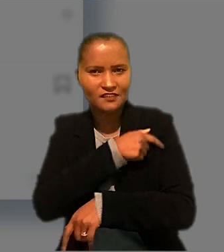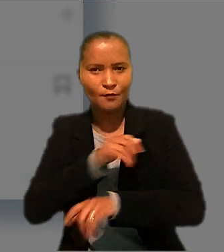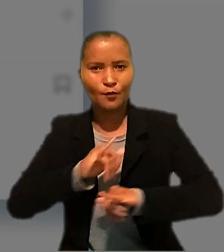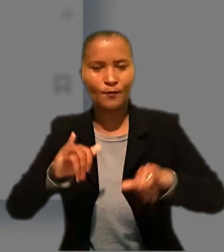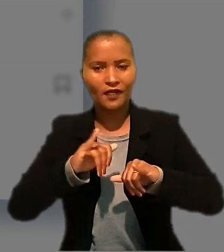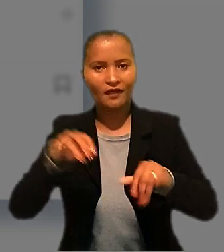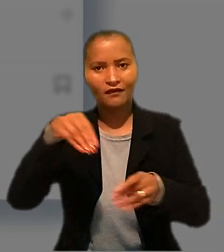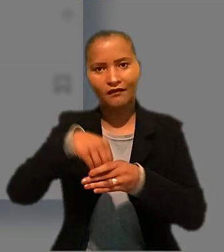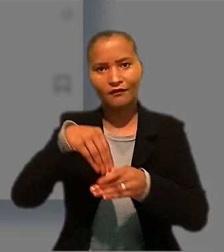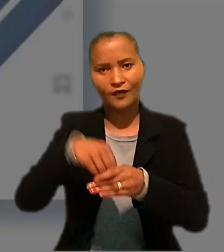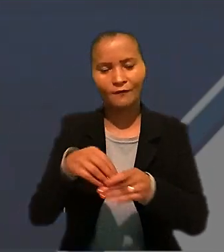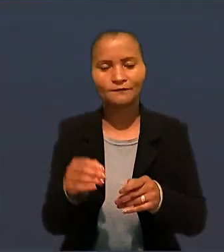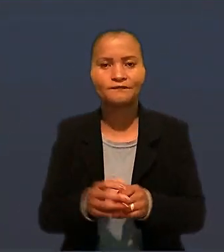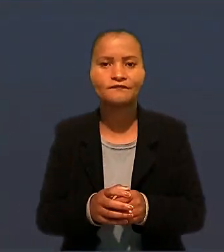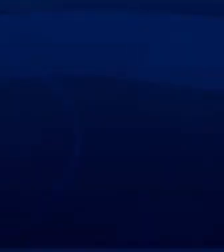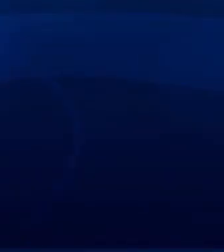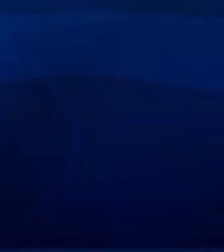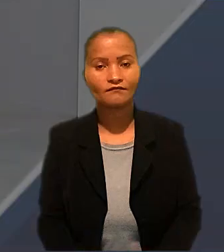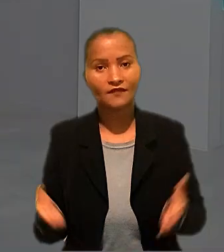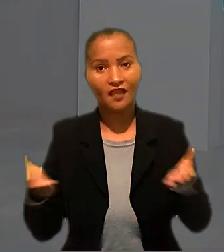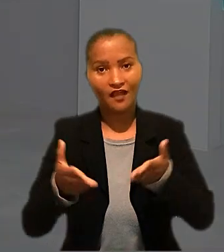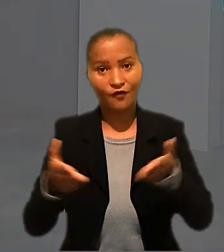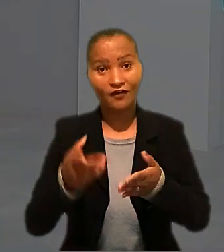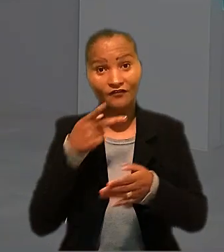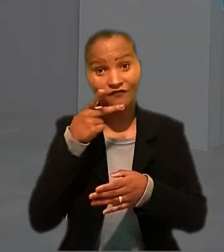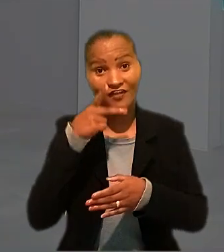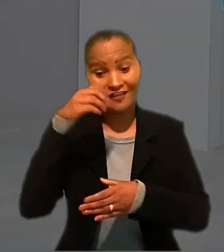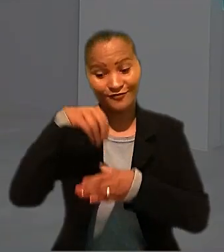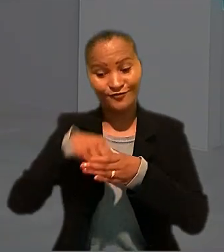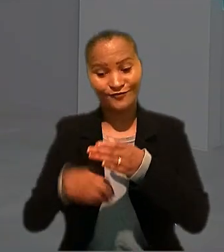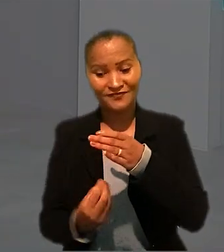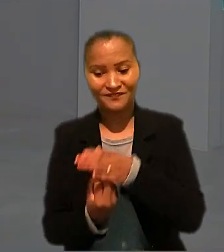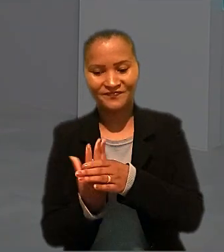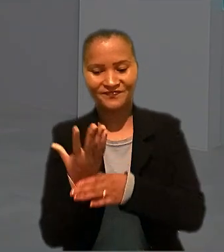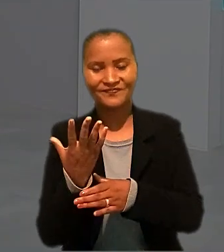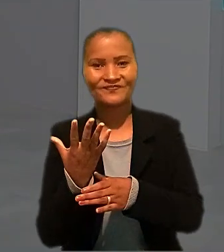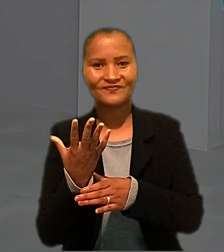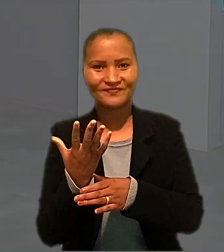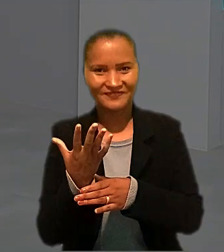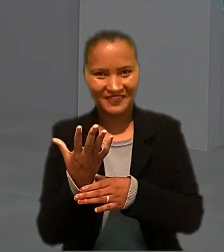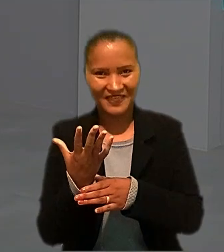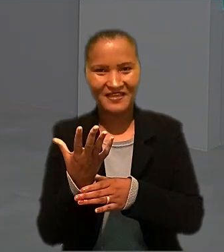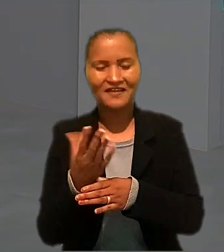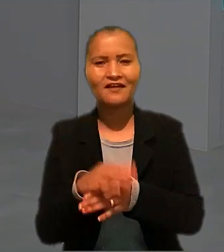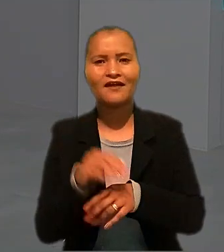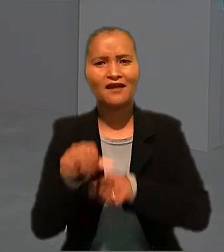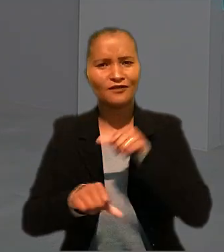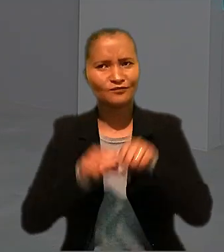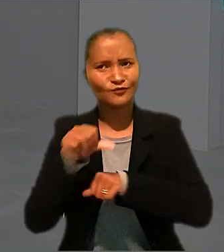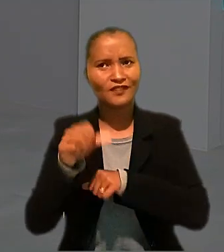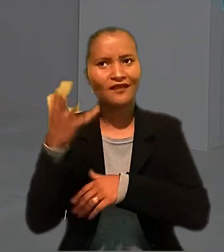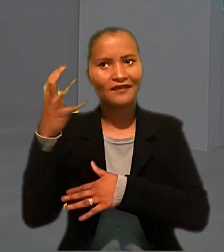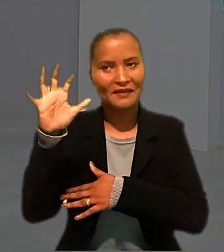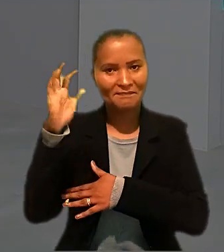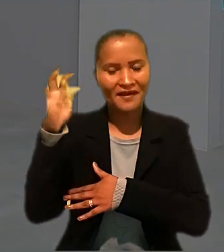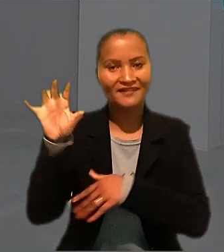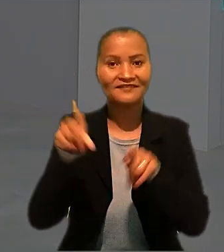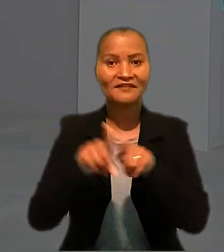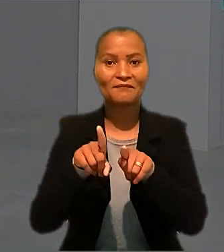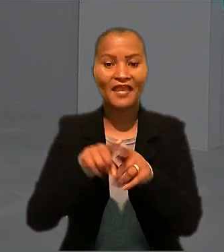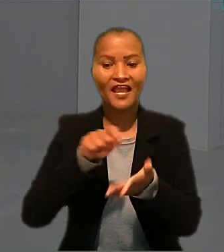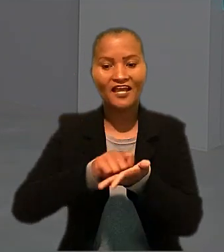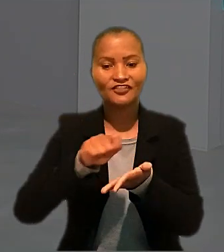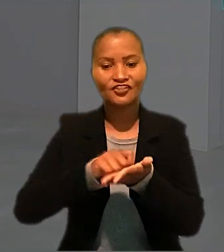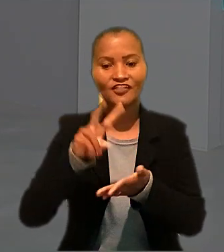Propaganda Eleitoral. E agora vamos falar de sustentabilidade. Atentos às mudanças climáticas e também à